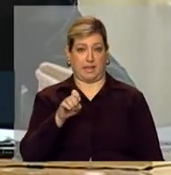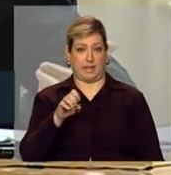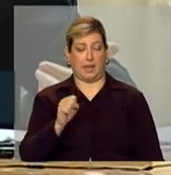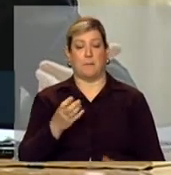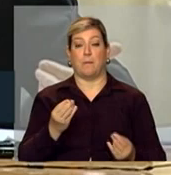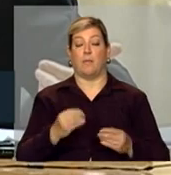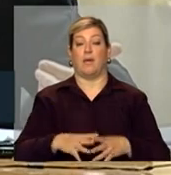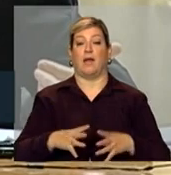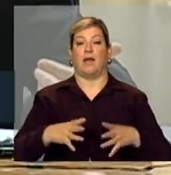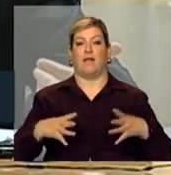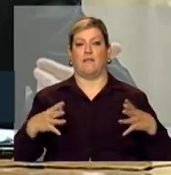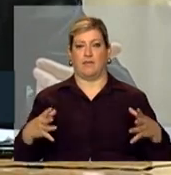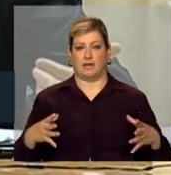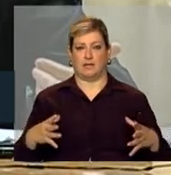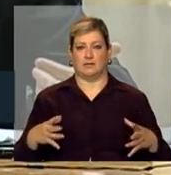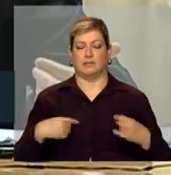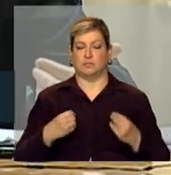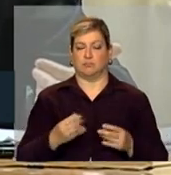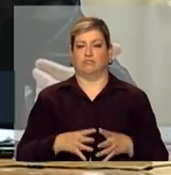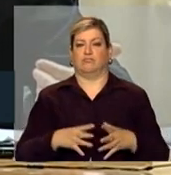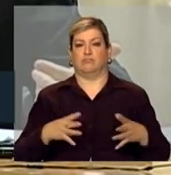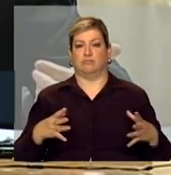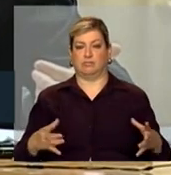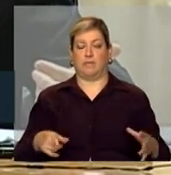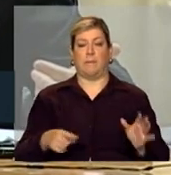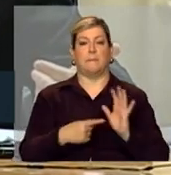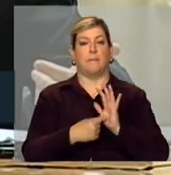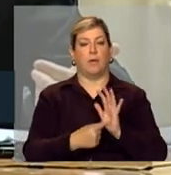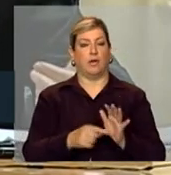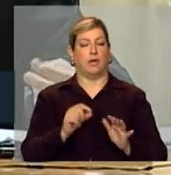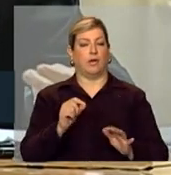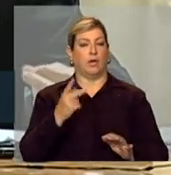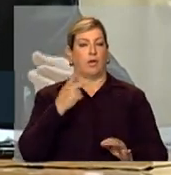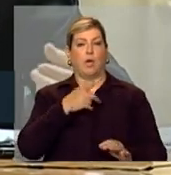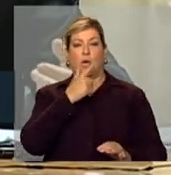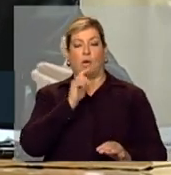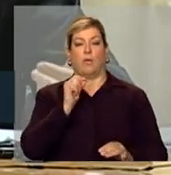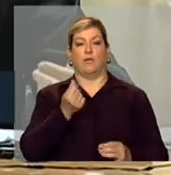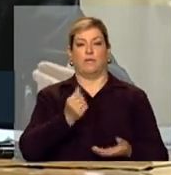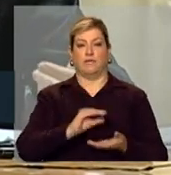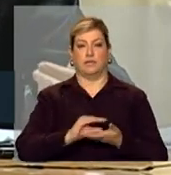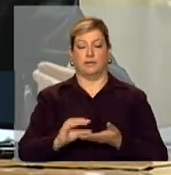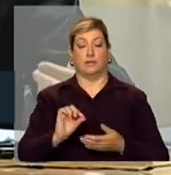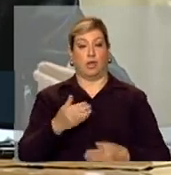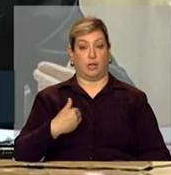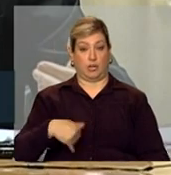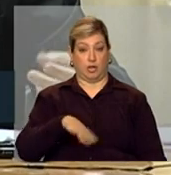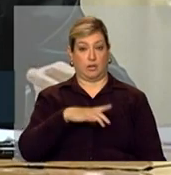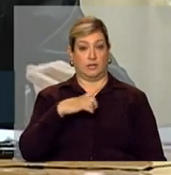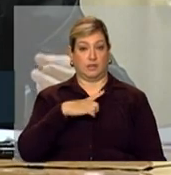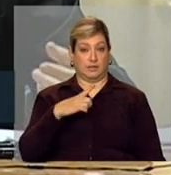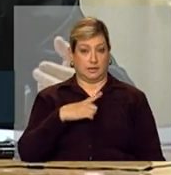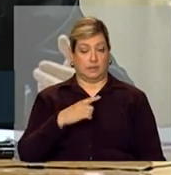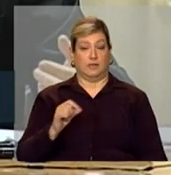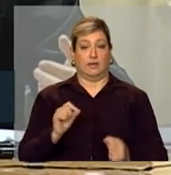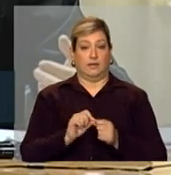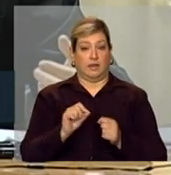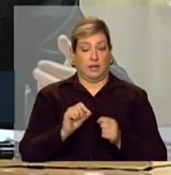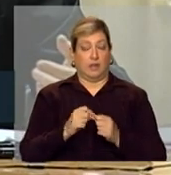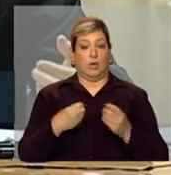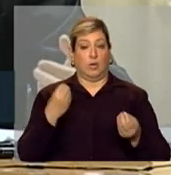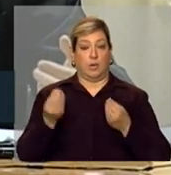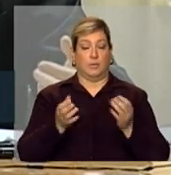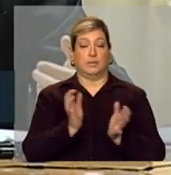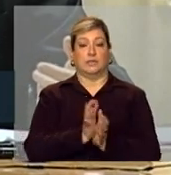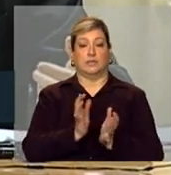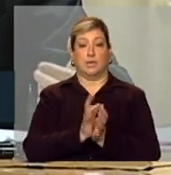muito elevadas né mostrando uma trajetória elevada para o investimento nós estamos criando mecanismos para que o setor